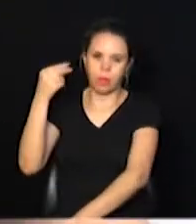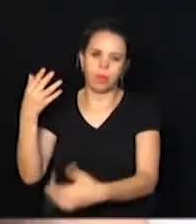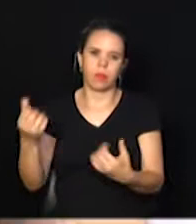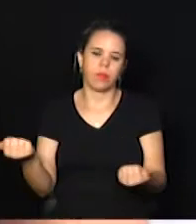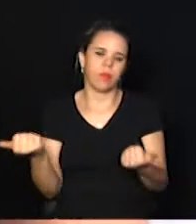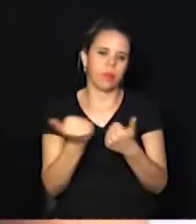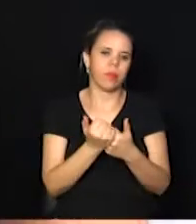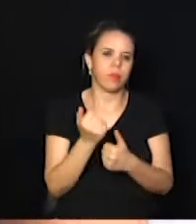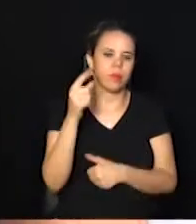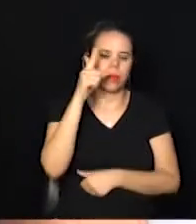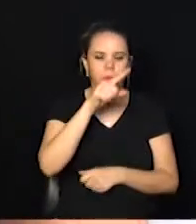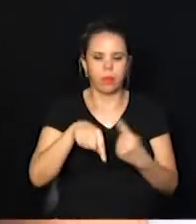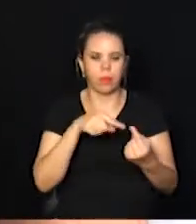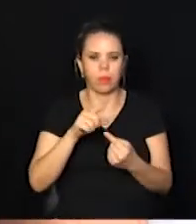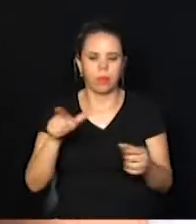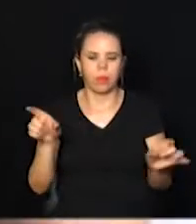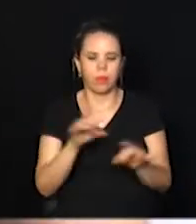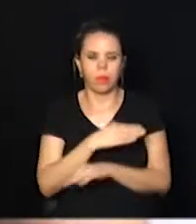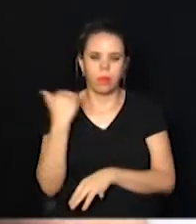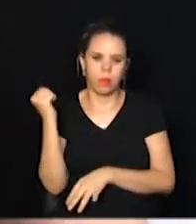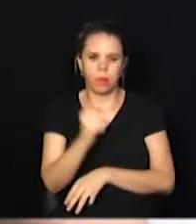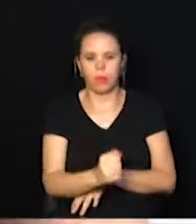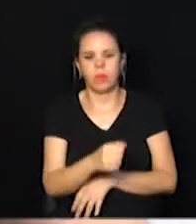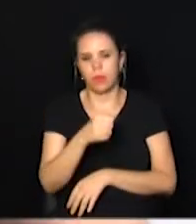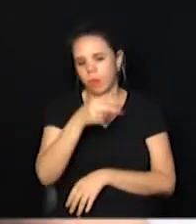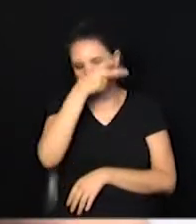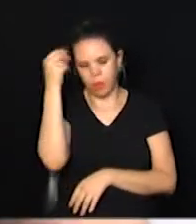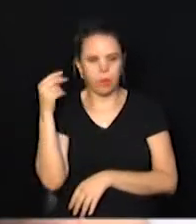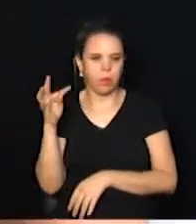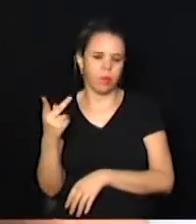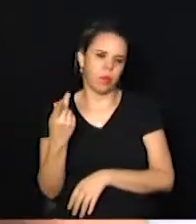missão difícil depois da morte do Toninho e conseguiu